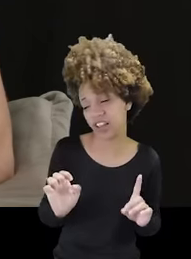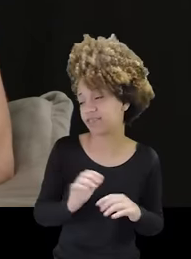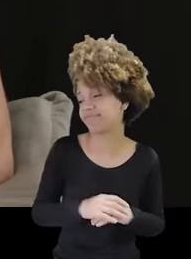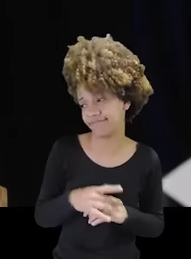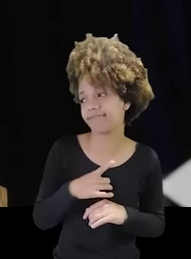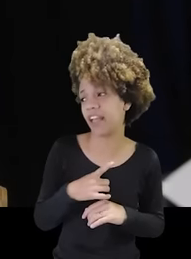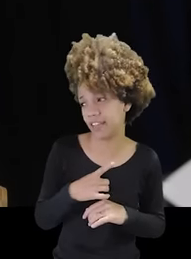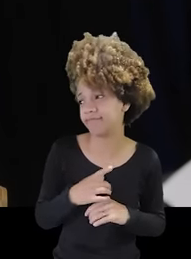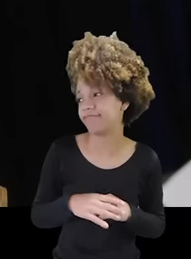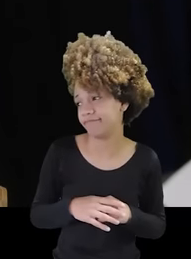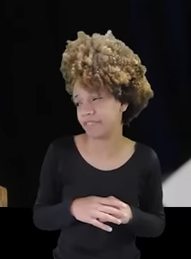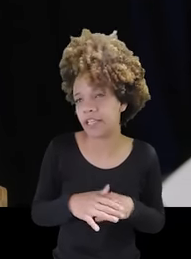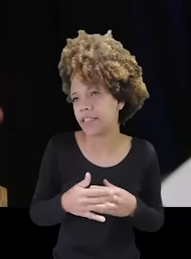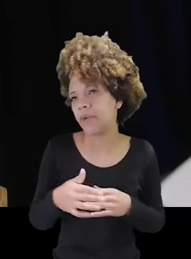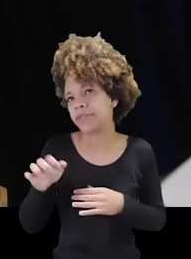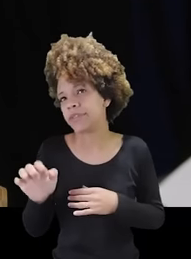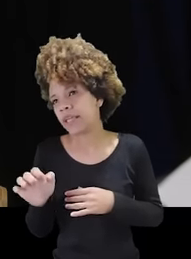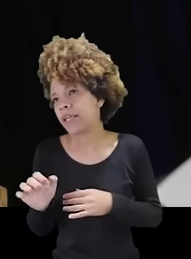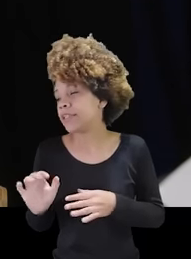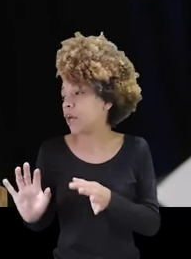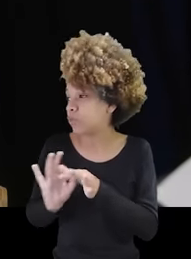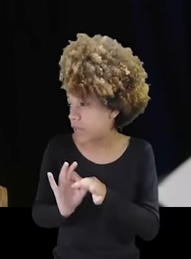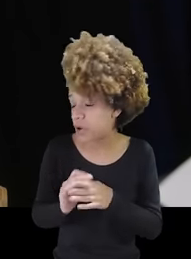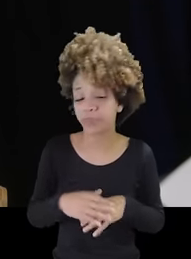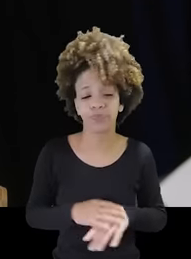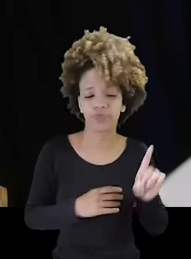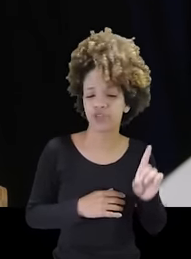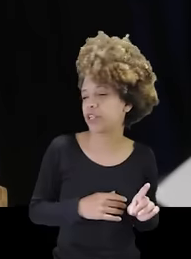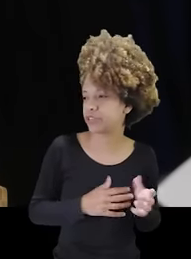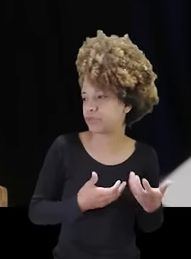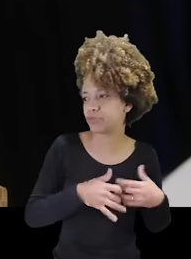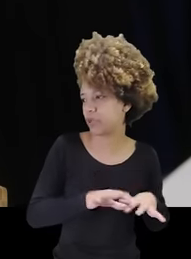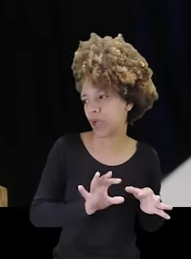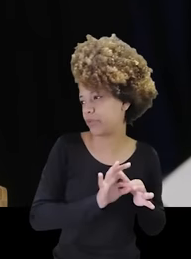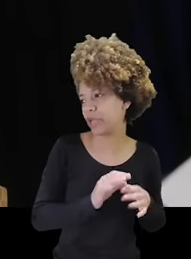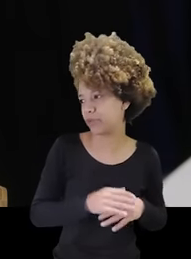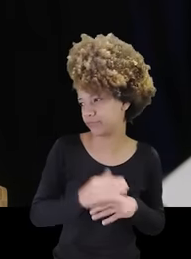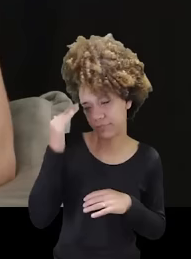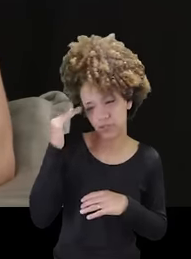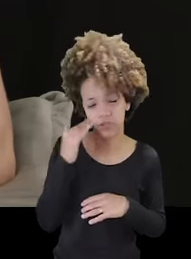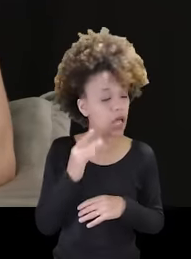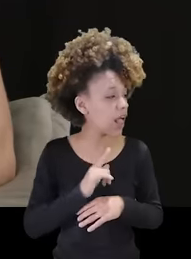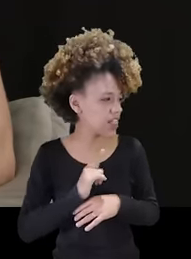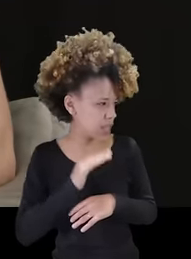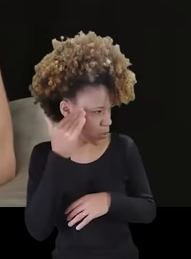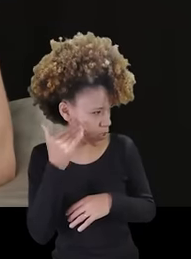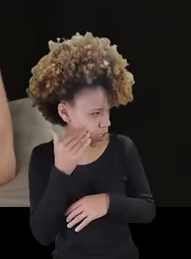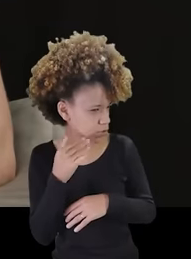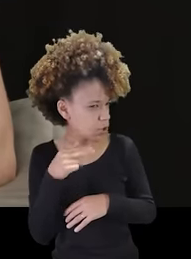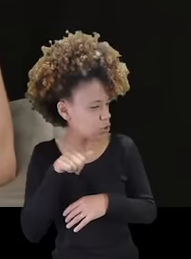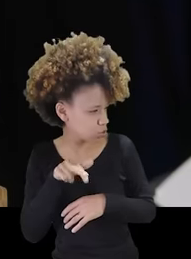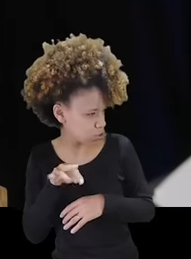então tem o pessoal que é mais de esquerda que que a união o pessoal de direita não quer das coreias entendeu tem coreano do Norte